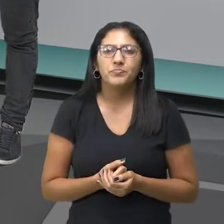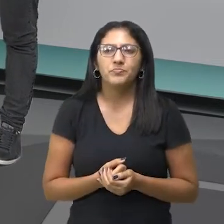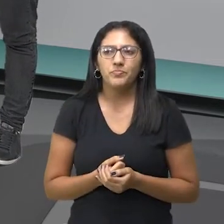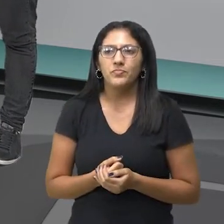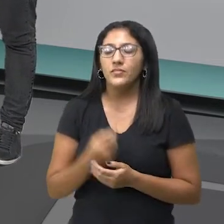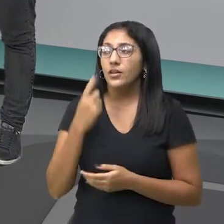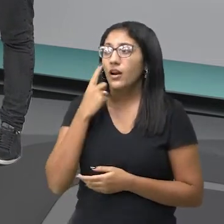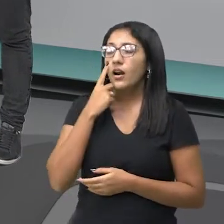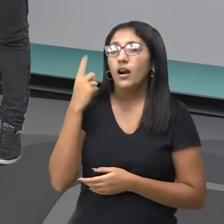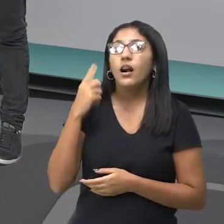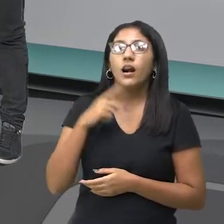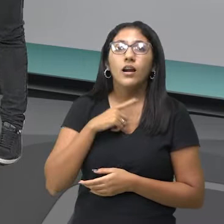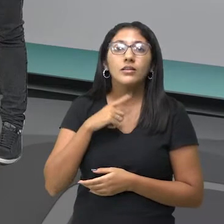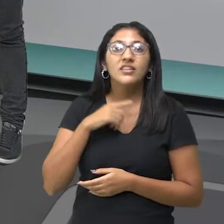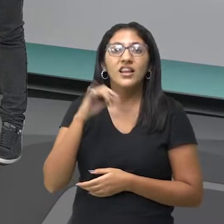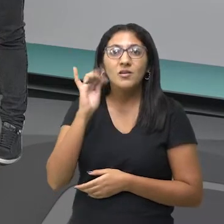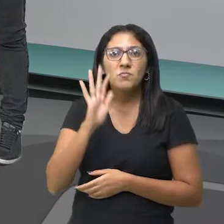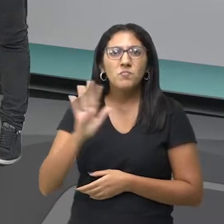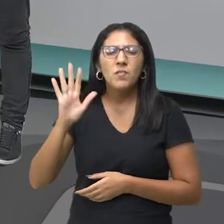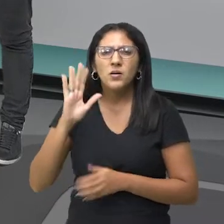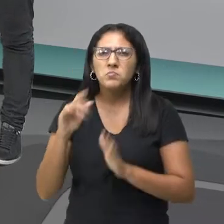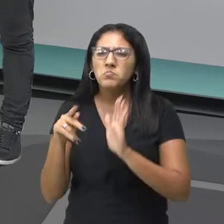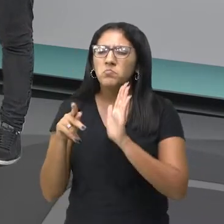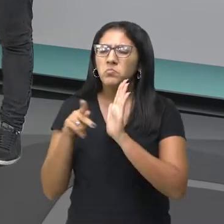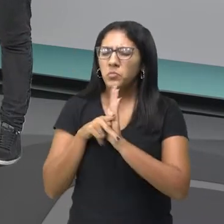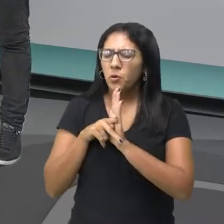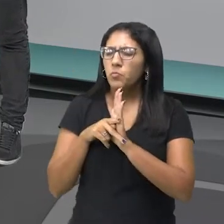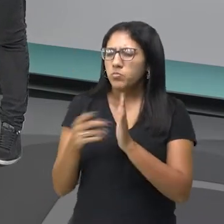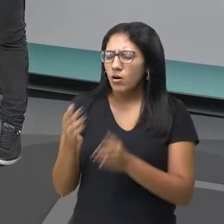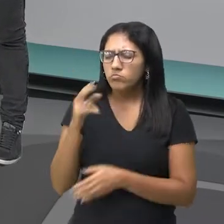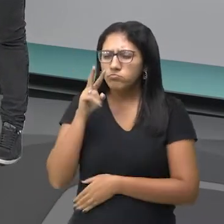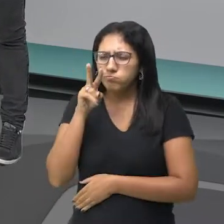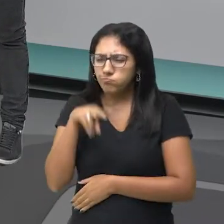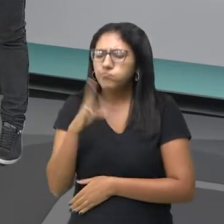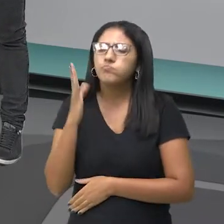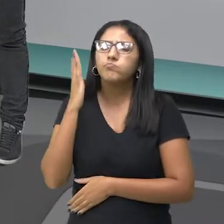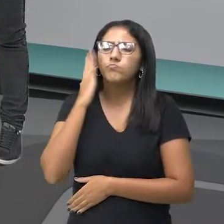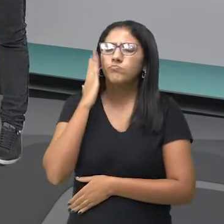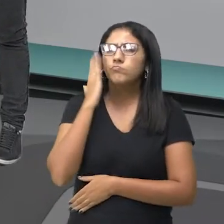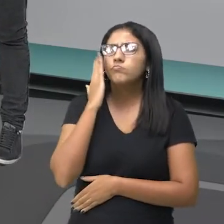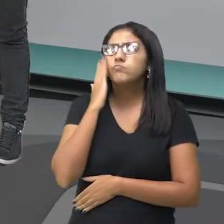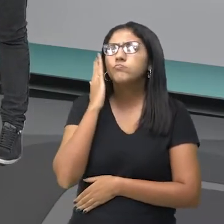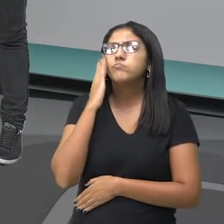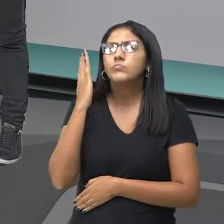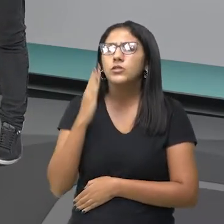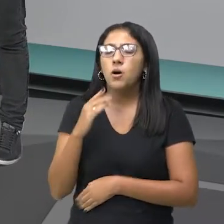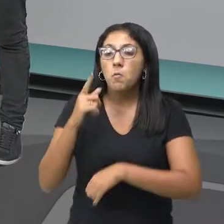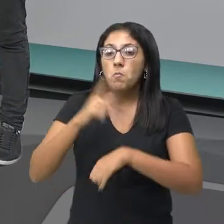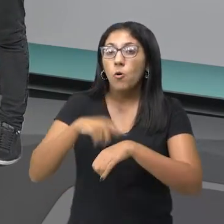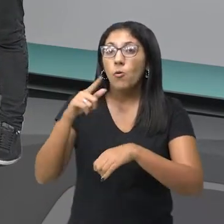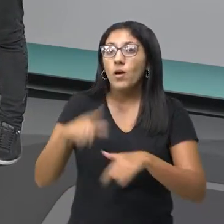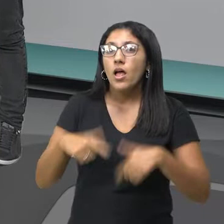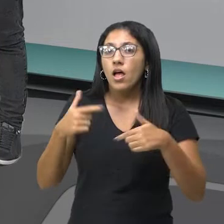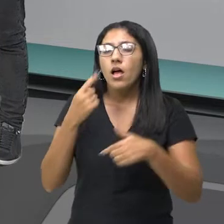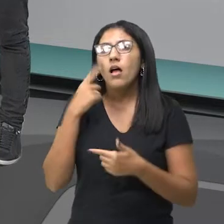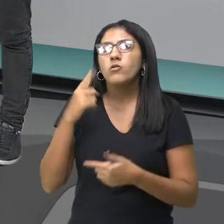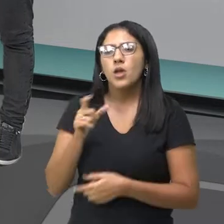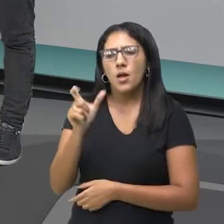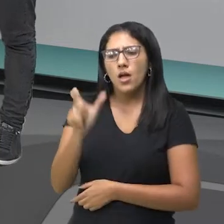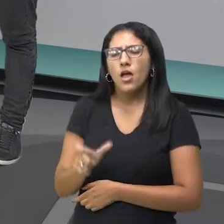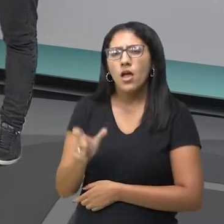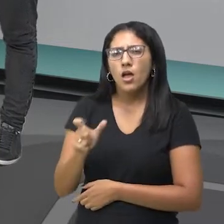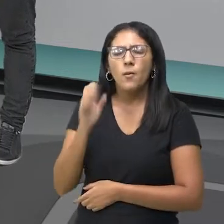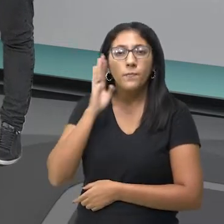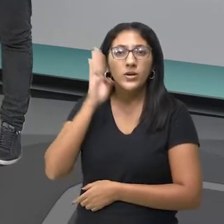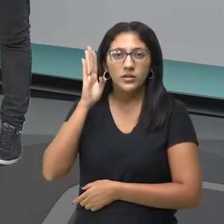temos exatamente a imagem trazendo para a gente, nos contextualizando a ação, ou seja, quem é o Peter Parker, que